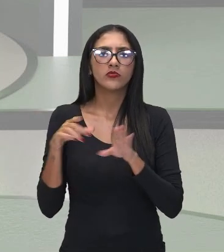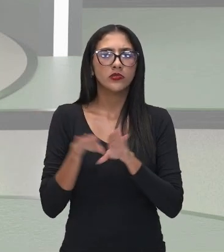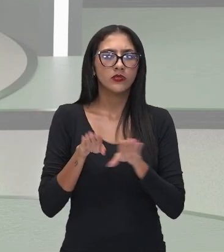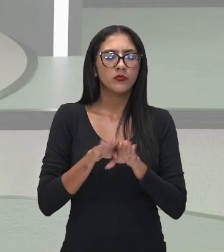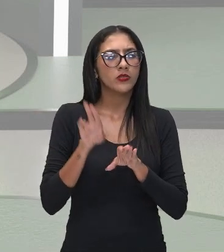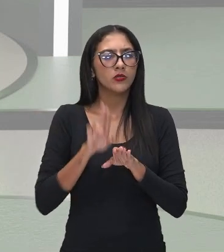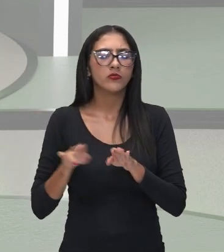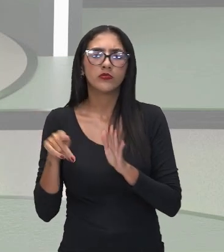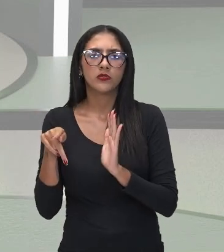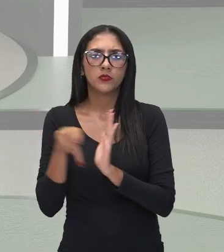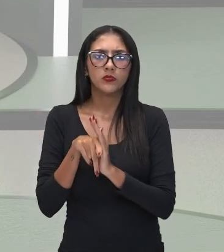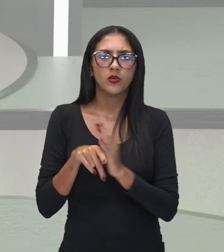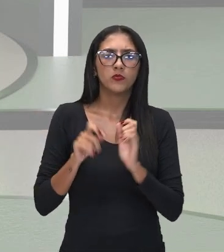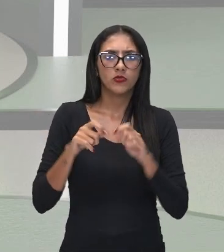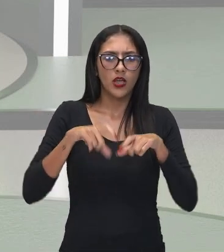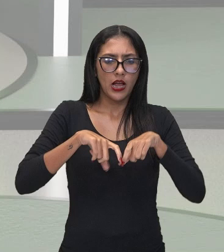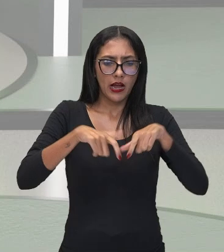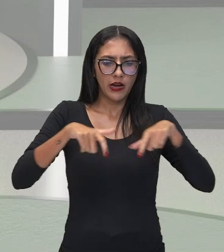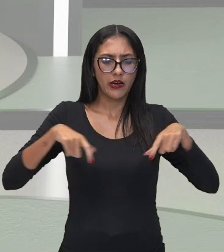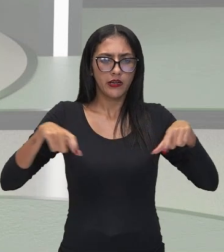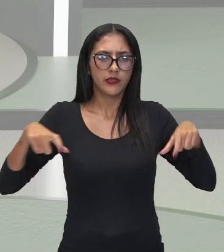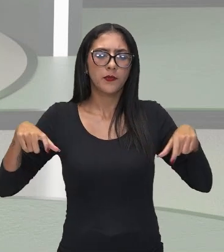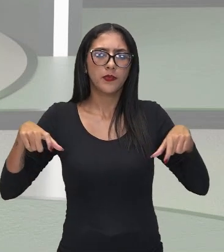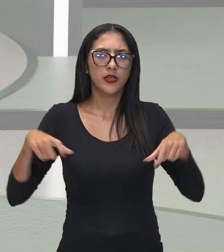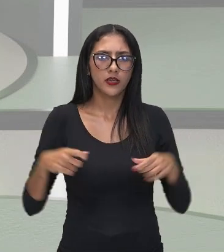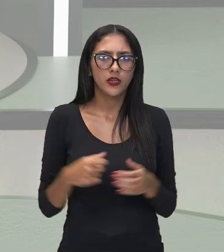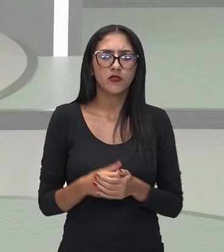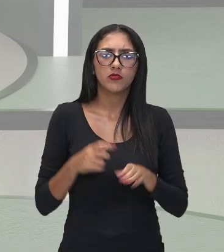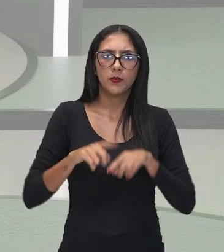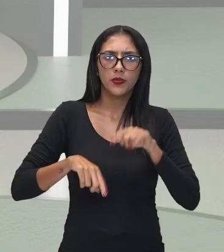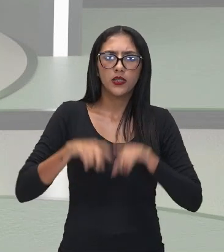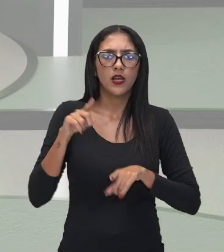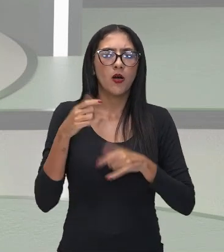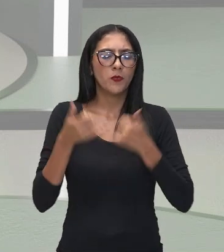em encanamentos,